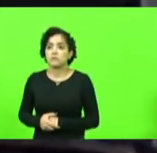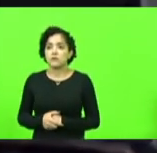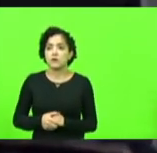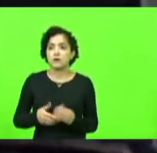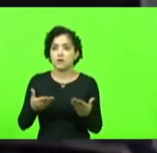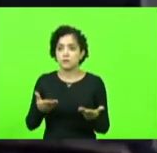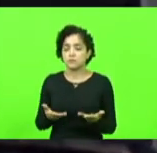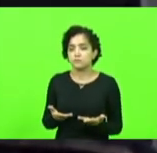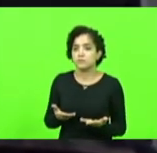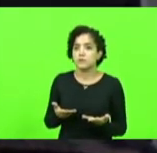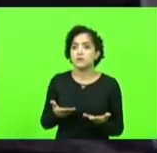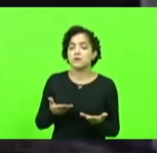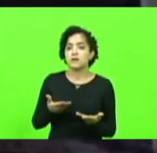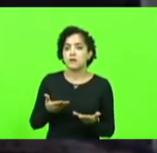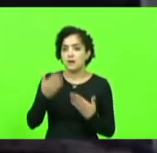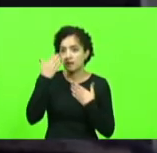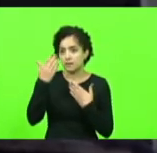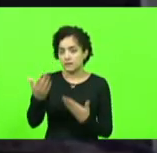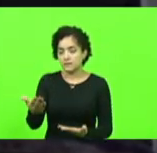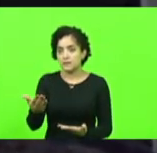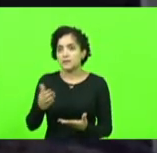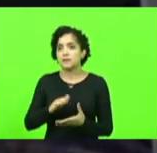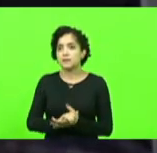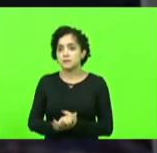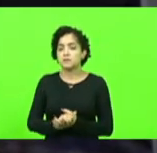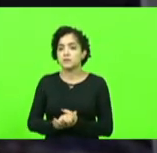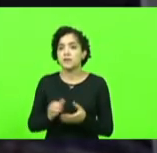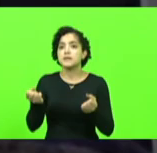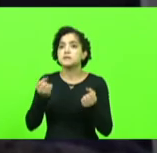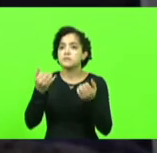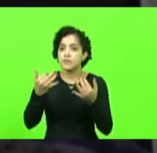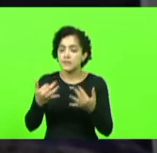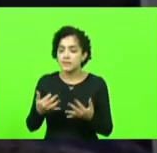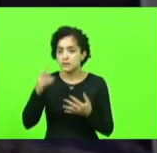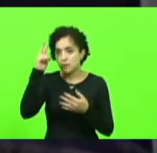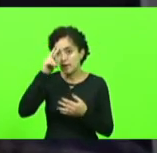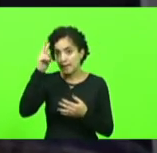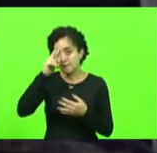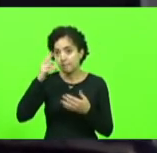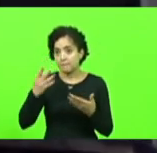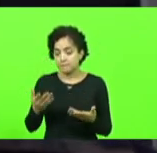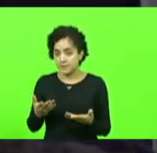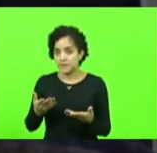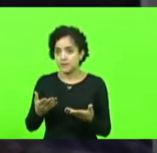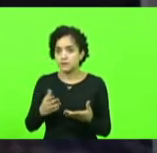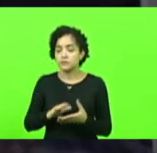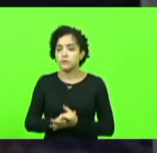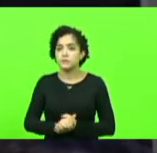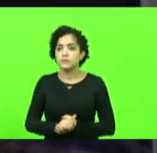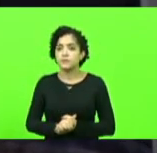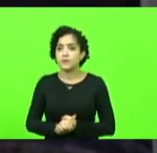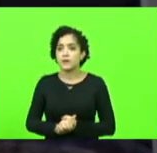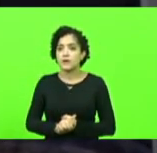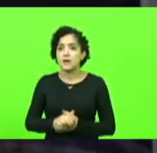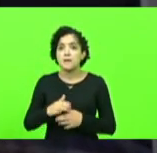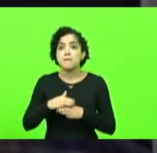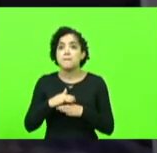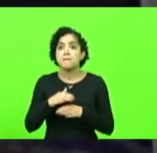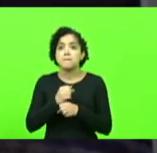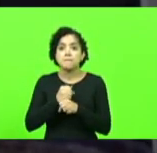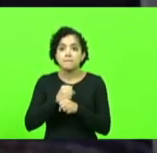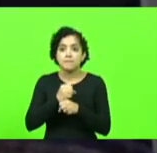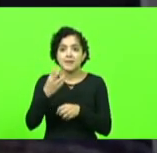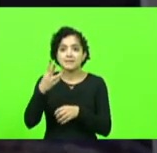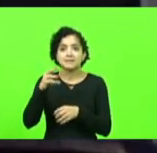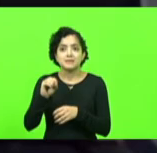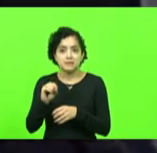ali a palavra, dizendo, lembrando sobre a nossa instituição. Estamos há mais de 30